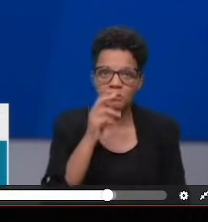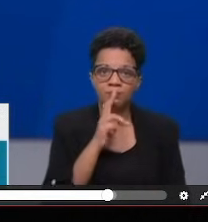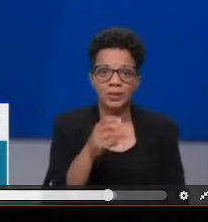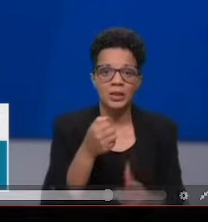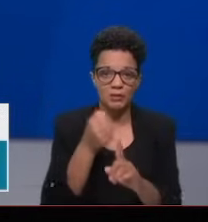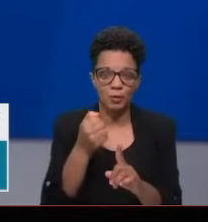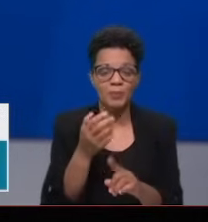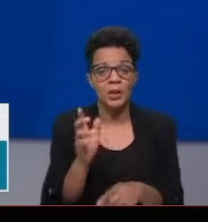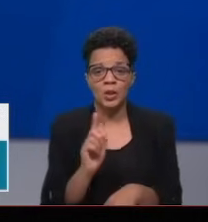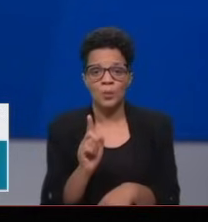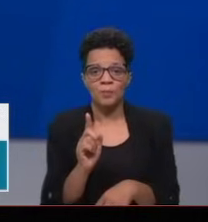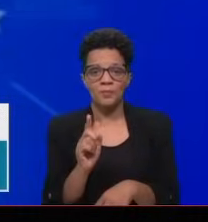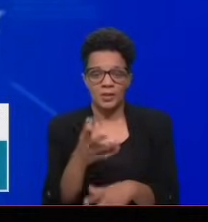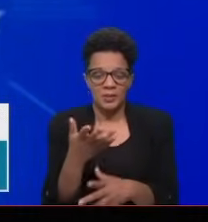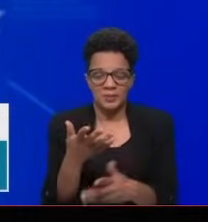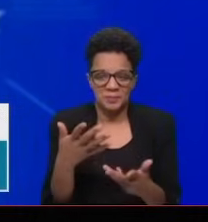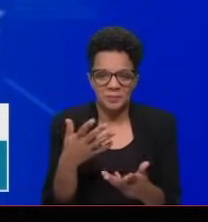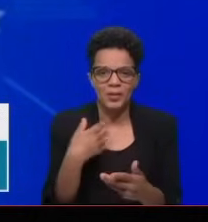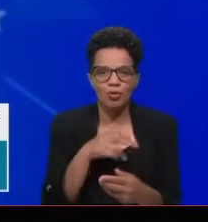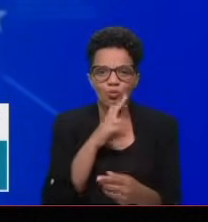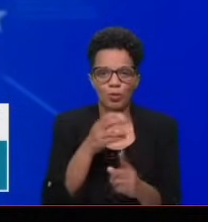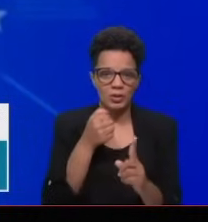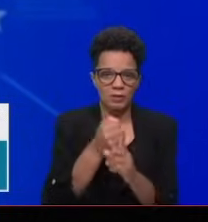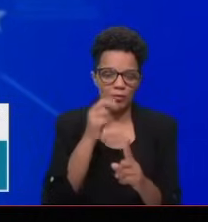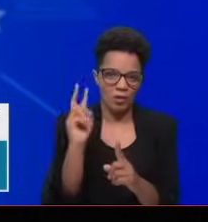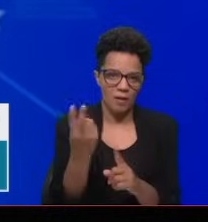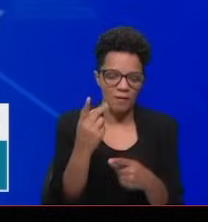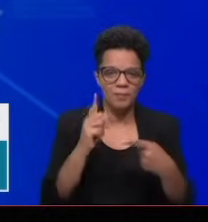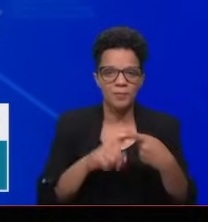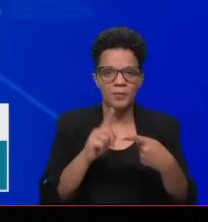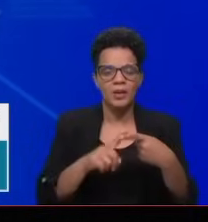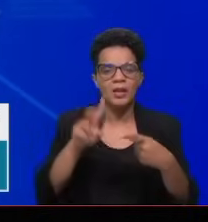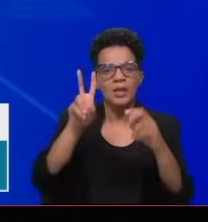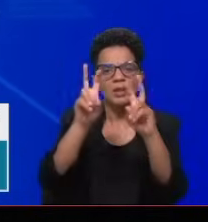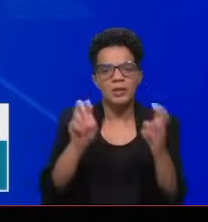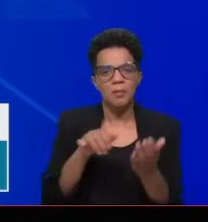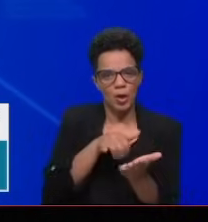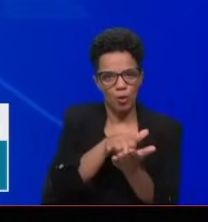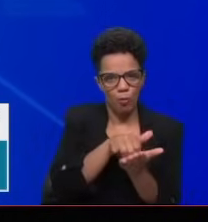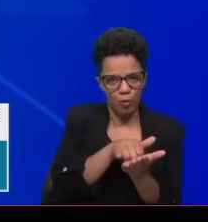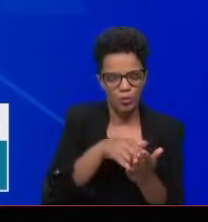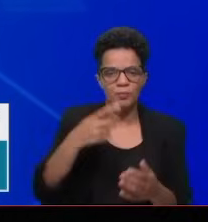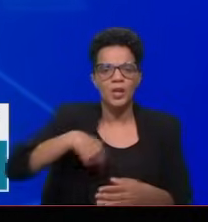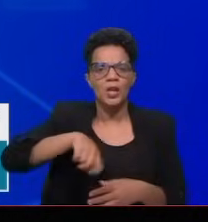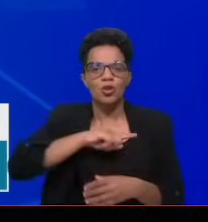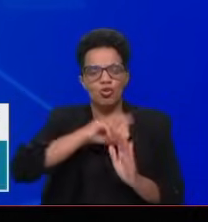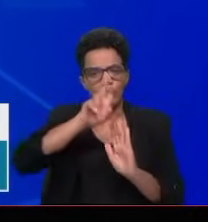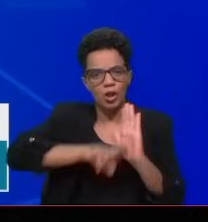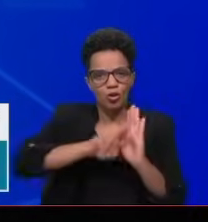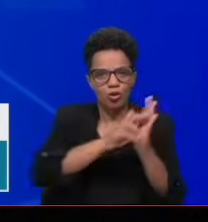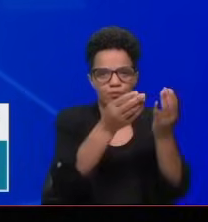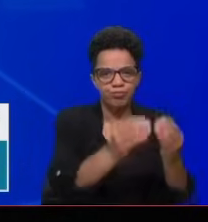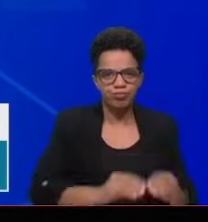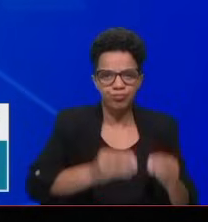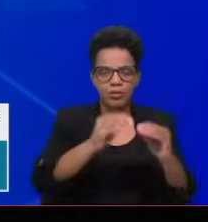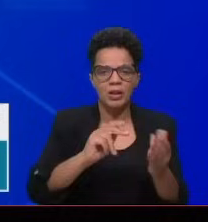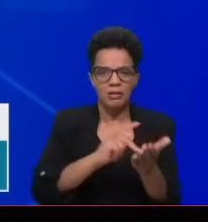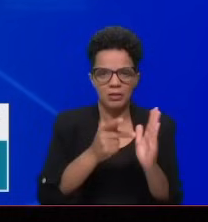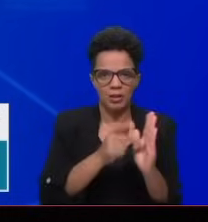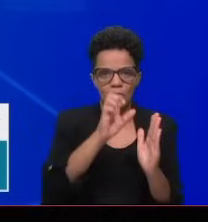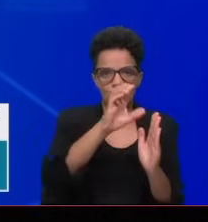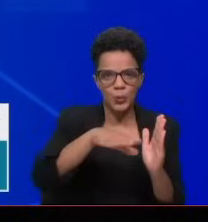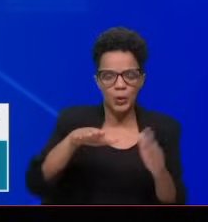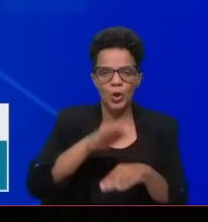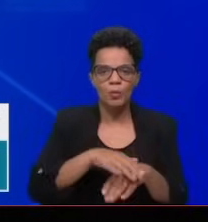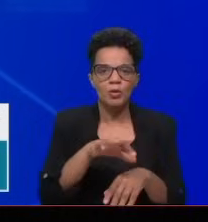desafio não respond responde a dois desafios O primeiro é o caso do aeroporto nós fizemos um relatório técnico e científico para fazer